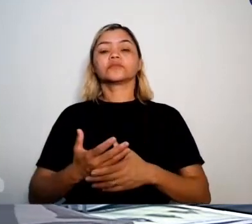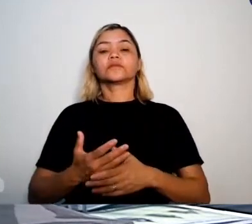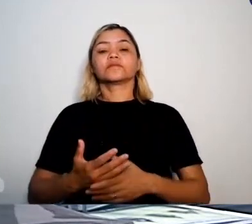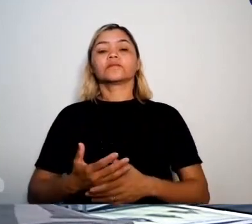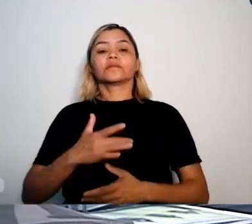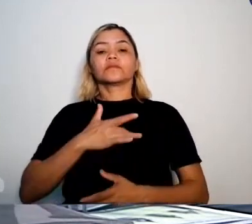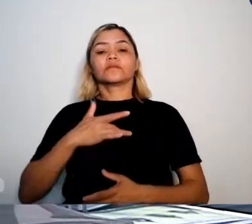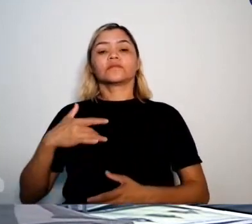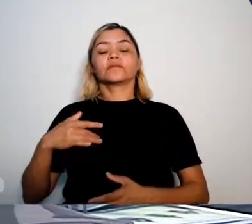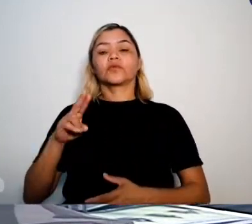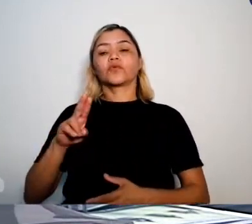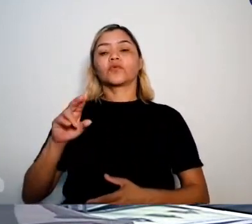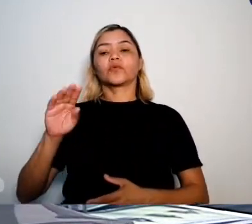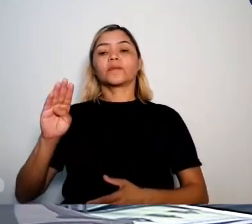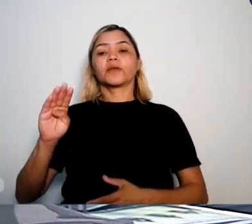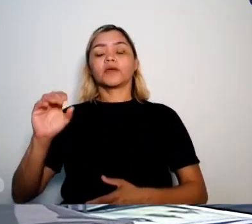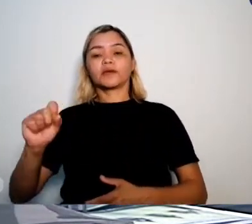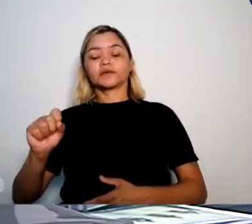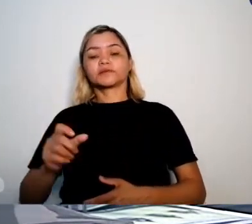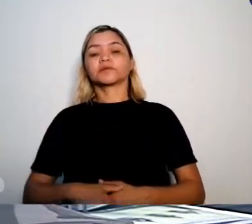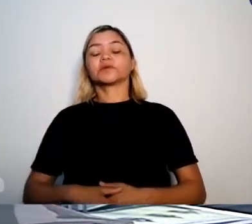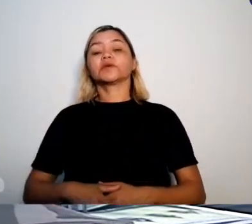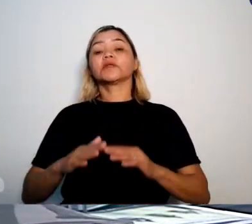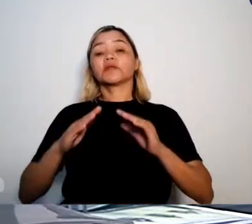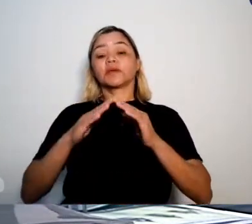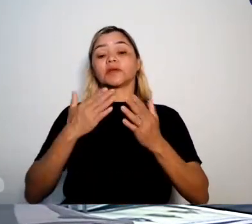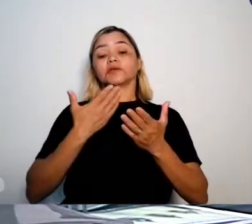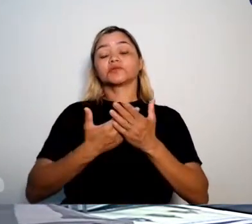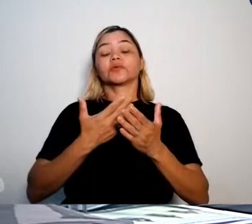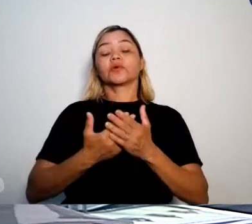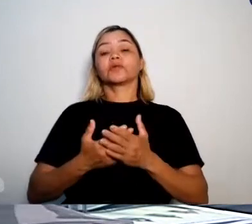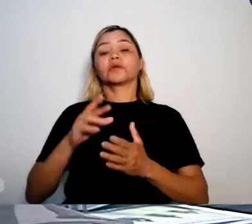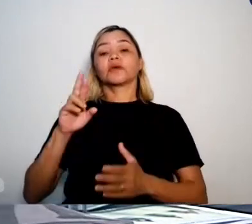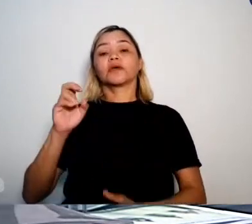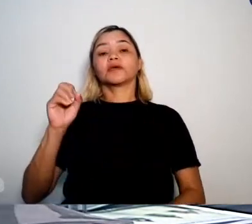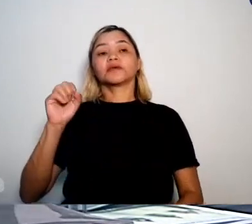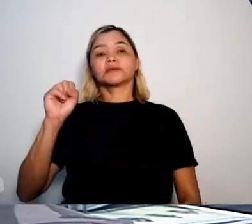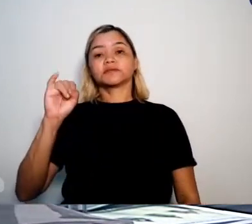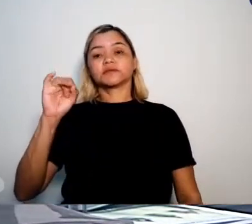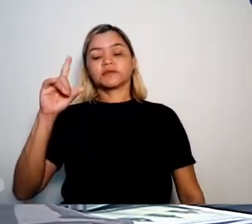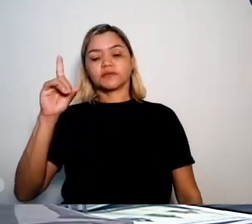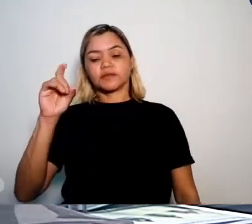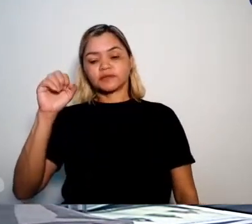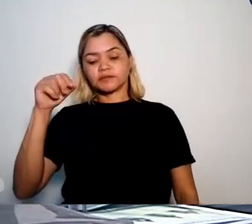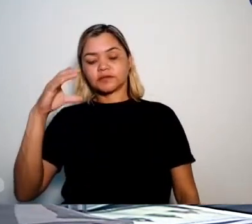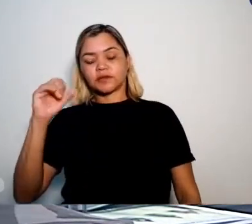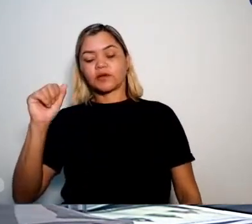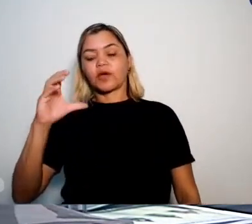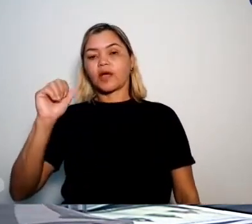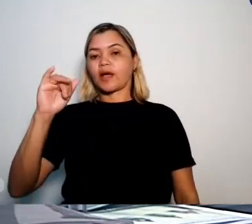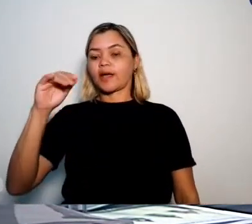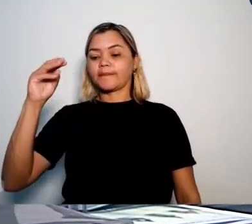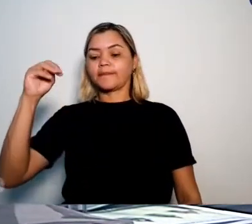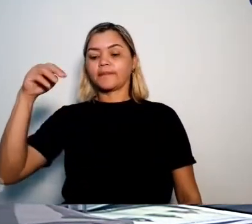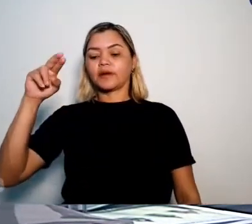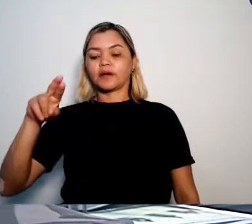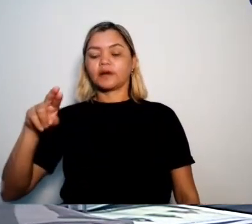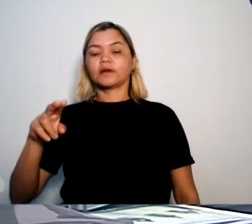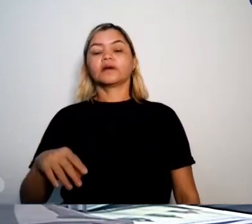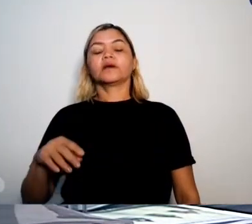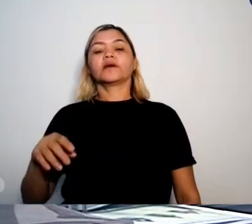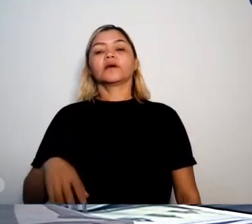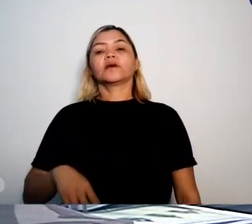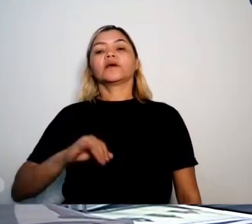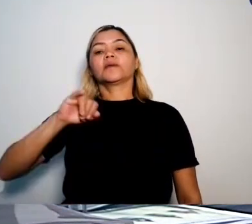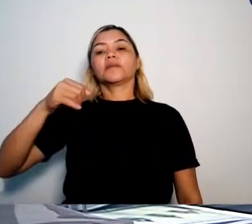uma escola no residencial Caimã, no distrito de Rubião Júnior, bem como se as obras